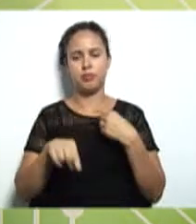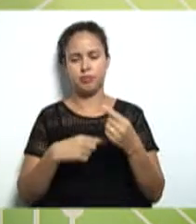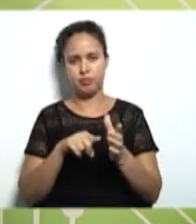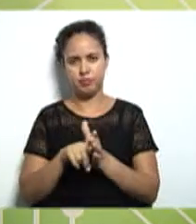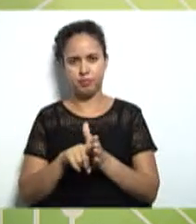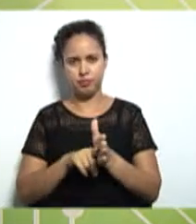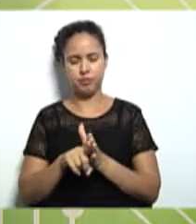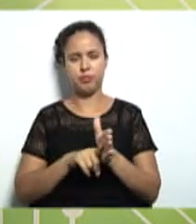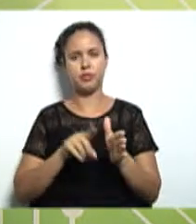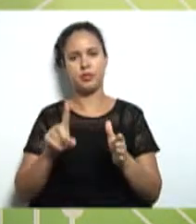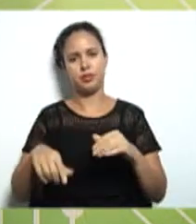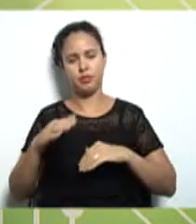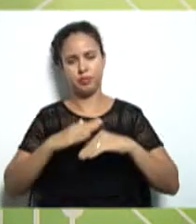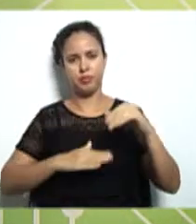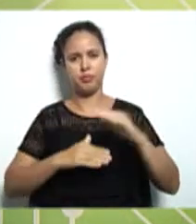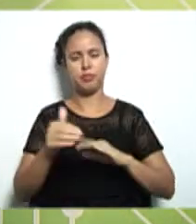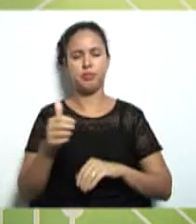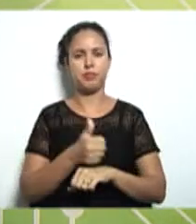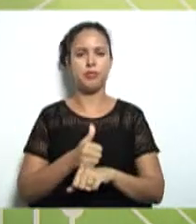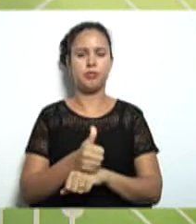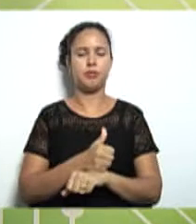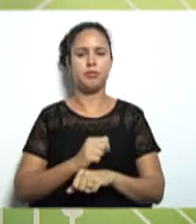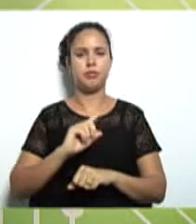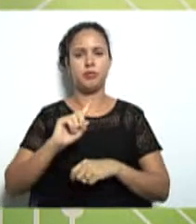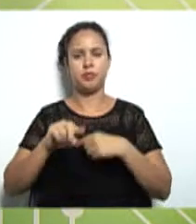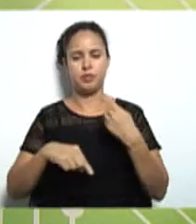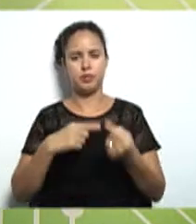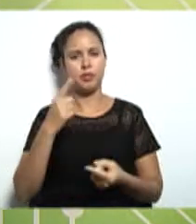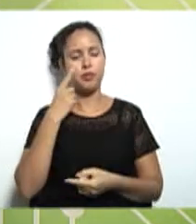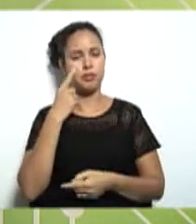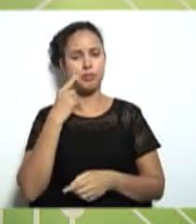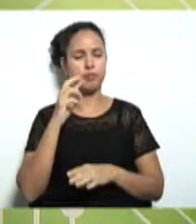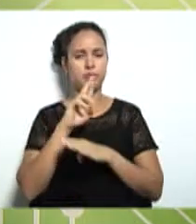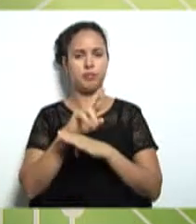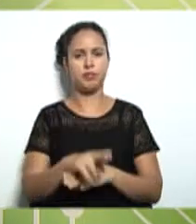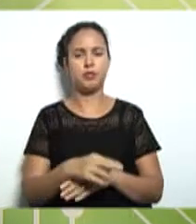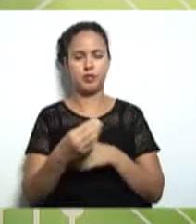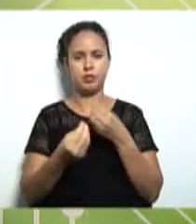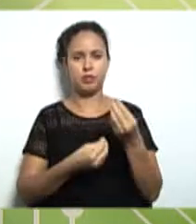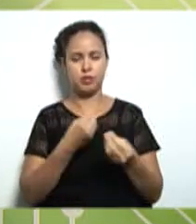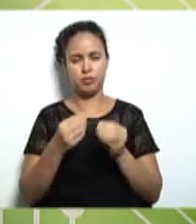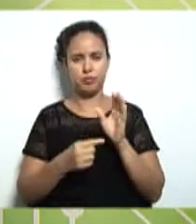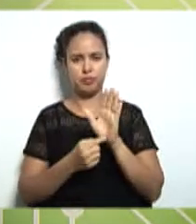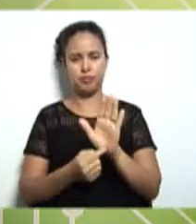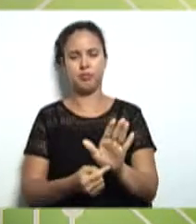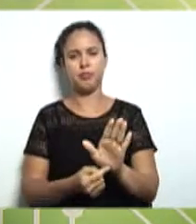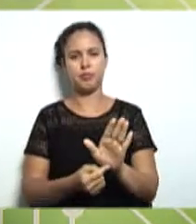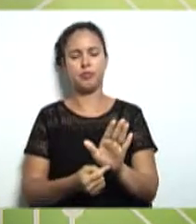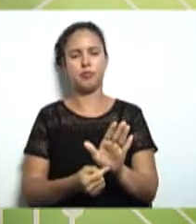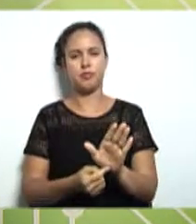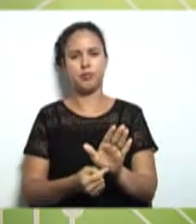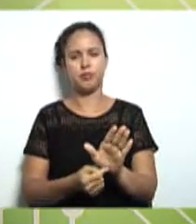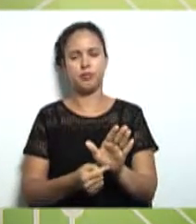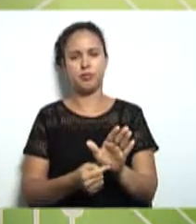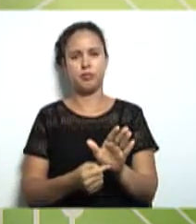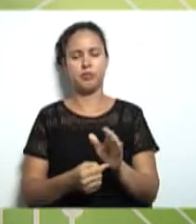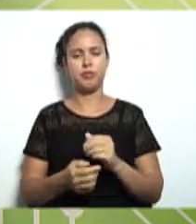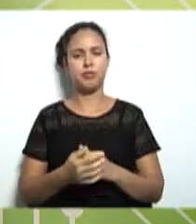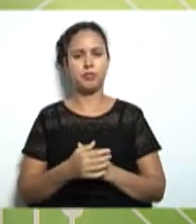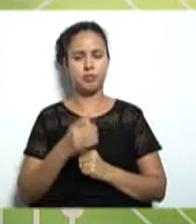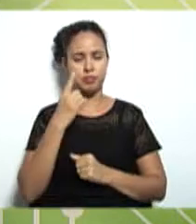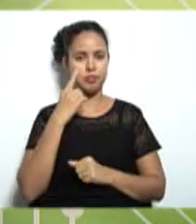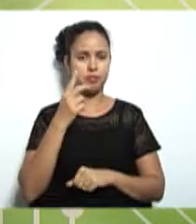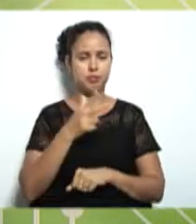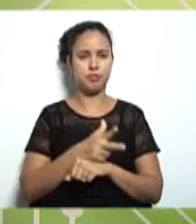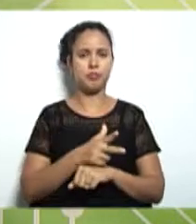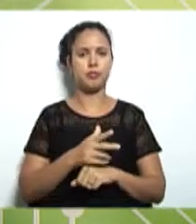uma prática profissional, depois que eu vi esses resultados, como é que eu posso apresentar, né, como é que eu posso socializar. A gente vai